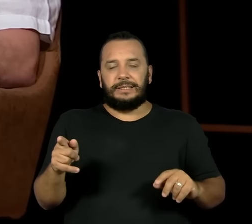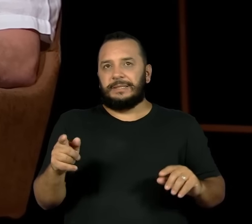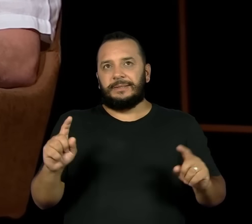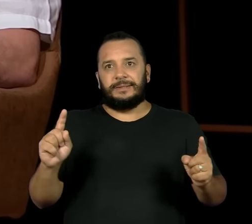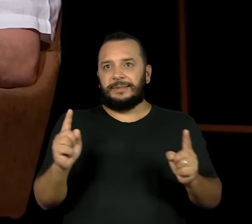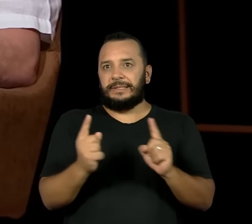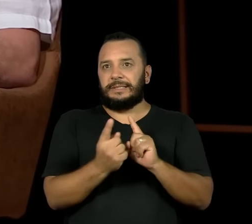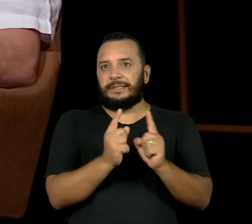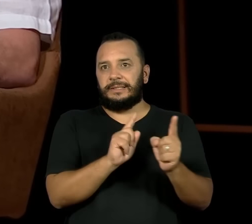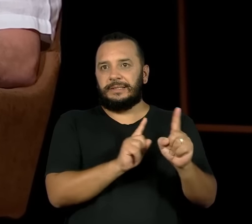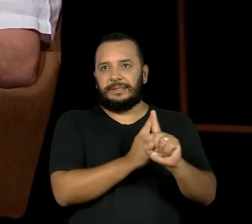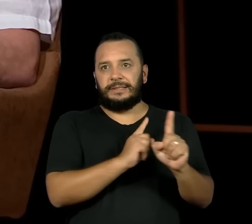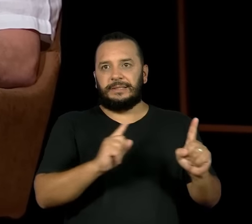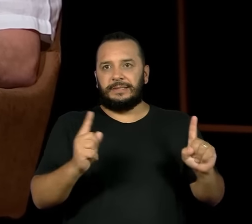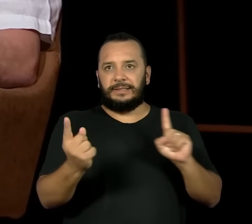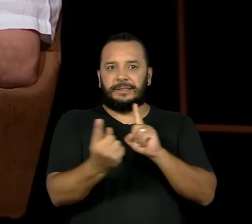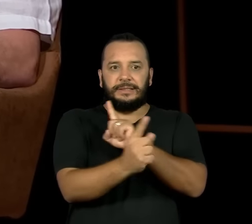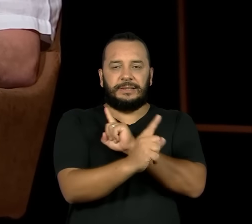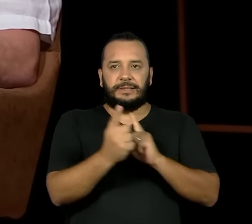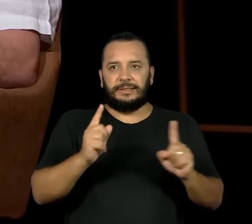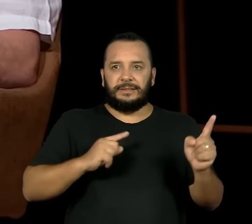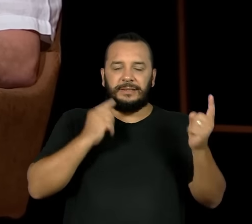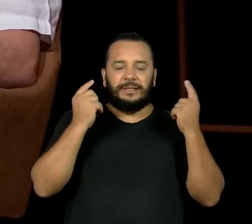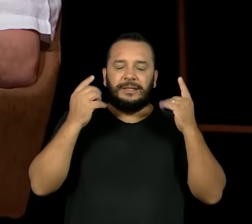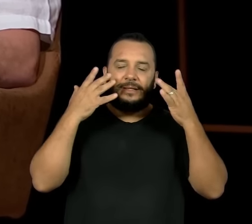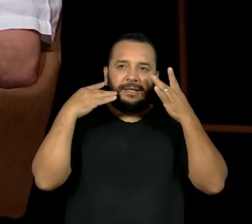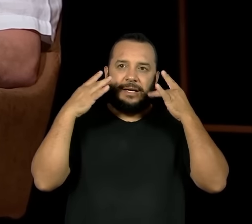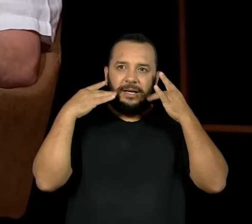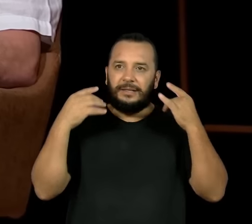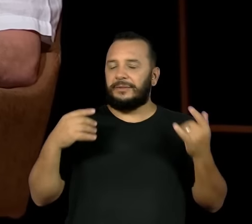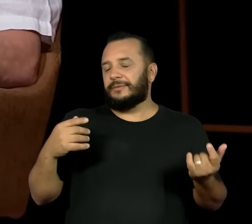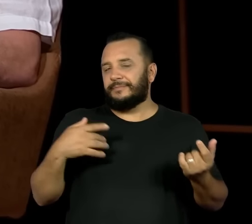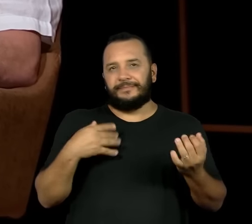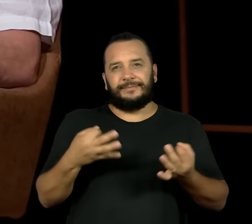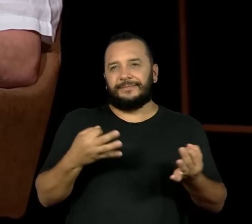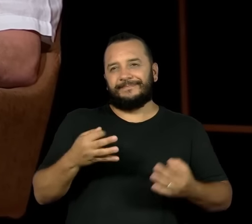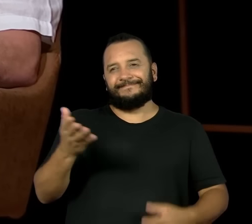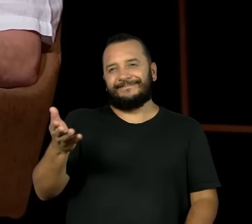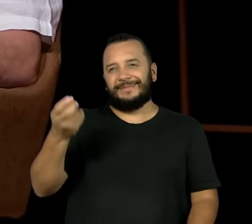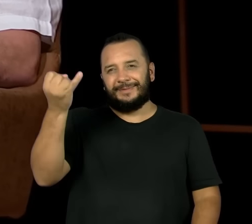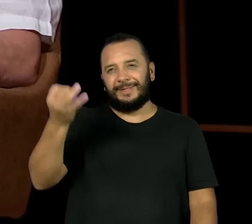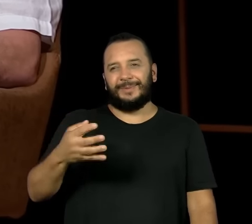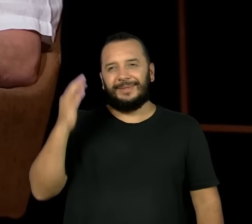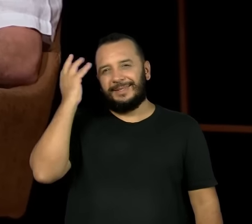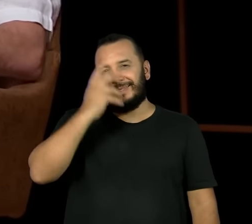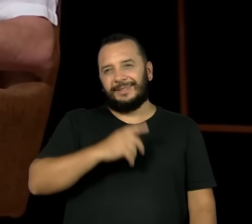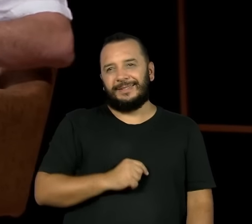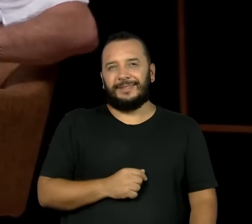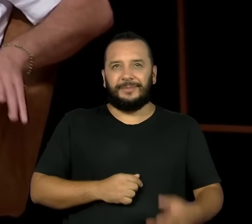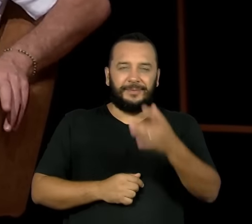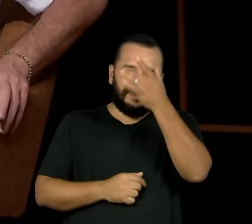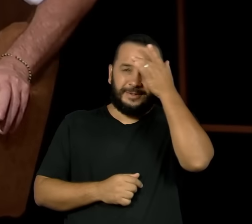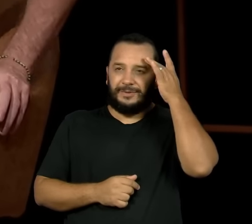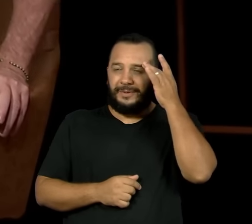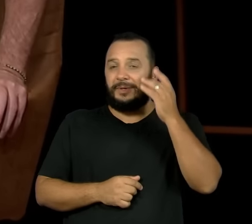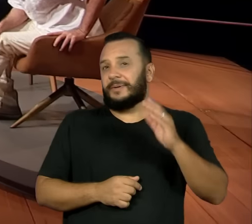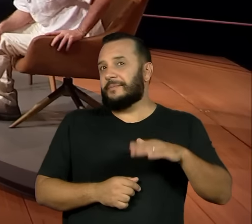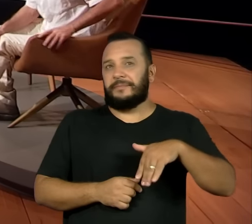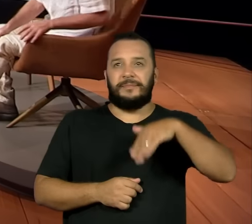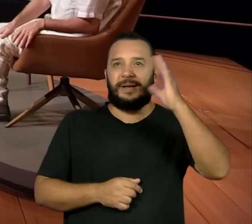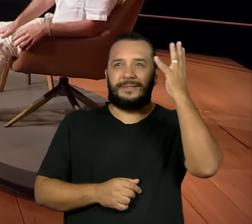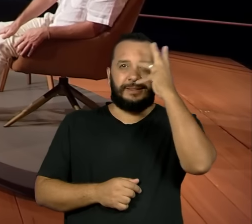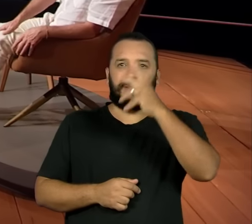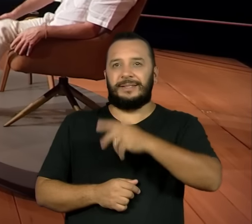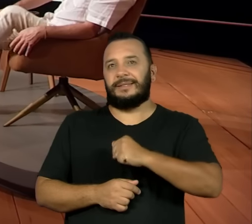assim e foi que lindo ele falar isso né que a pessoa falou para ele que foi a peça mais